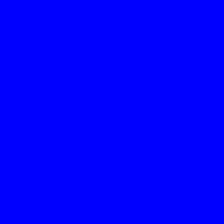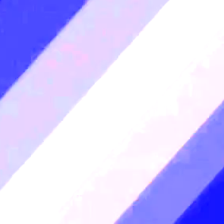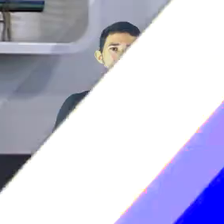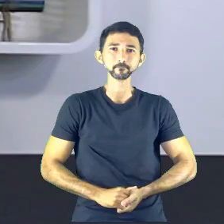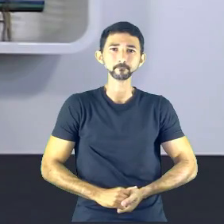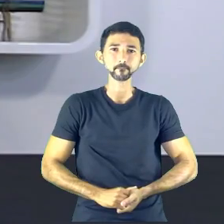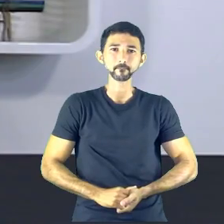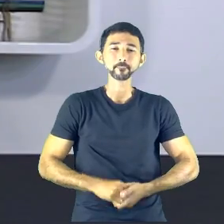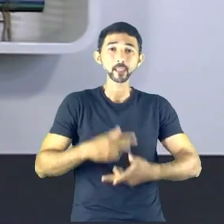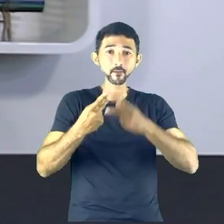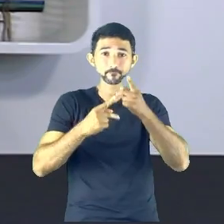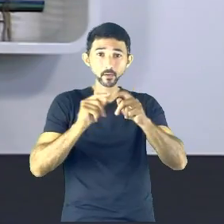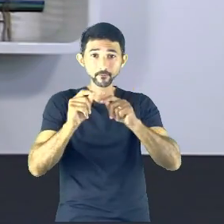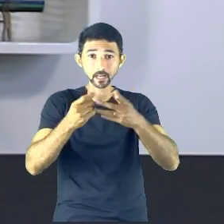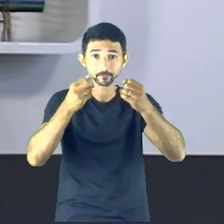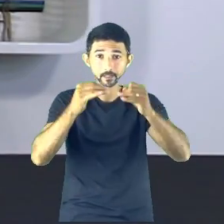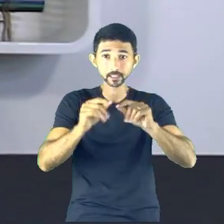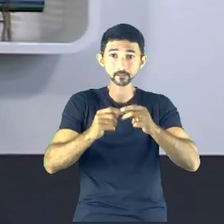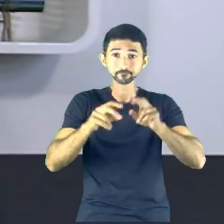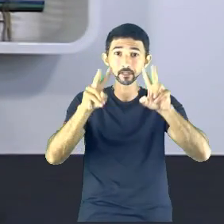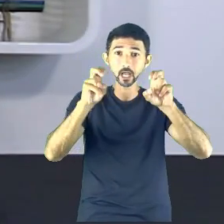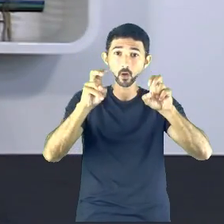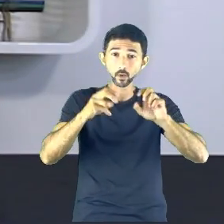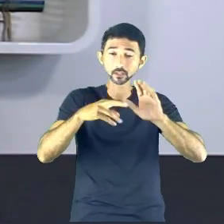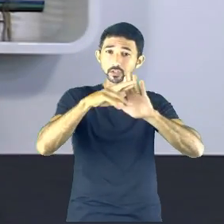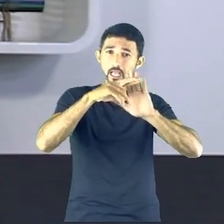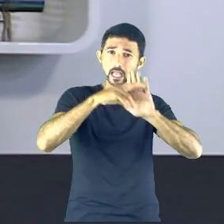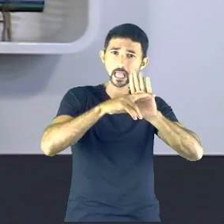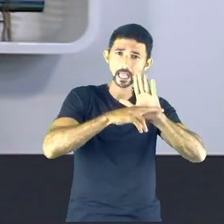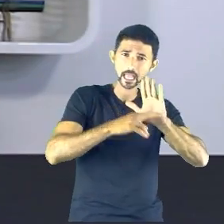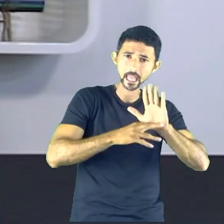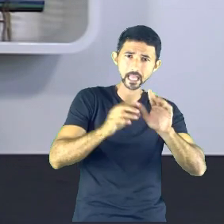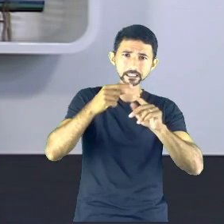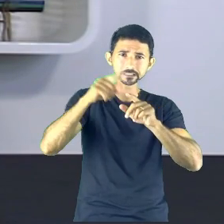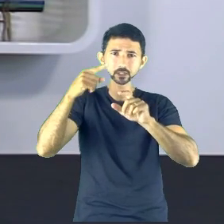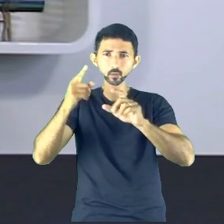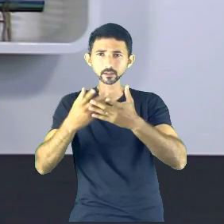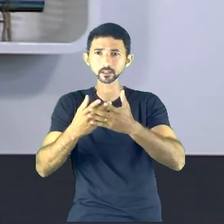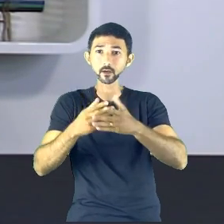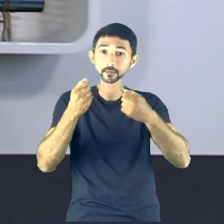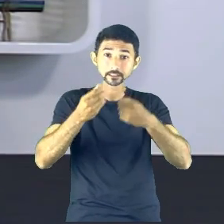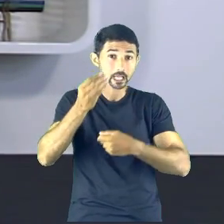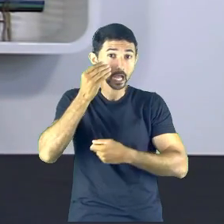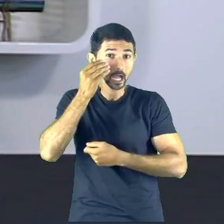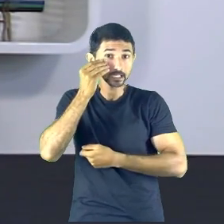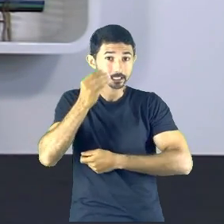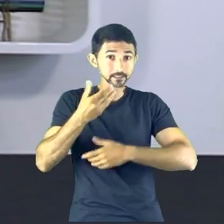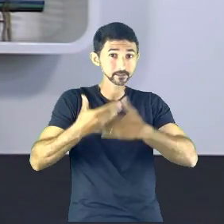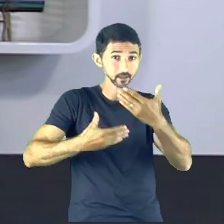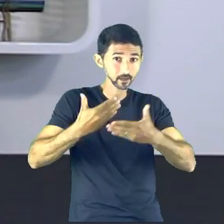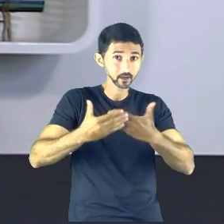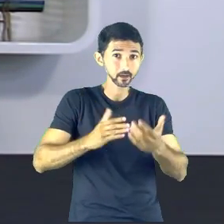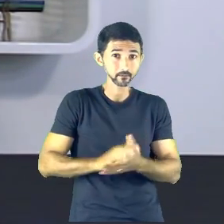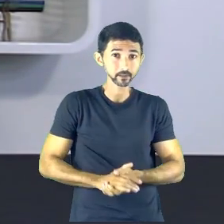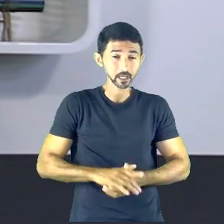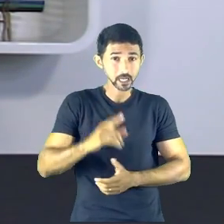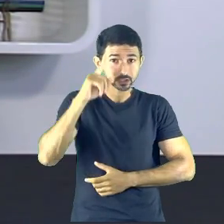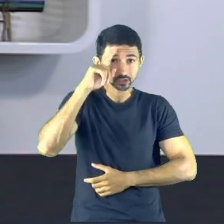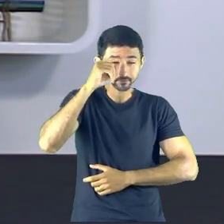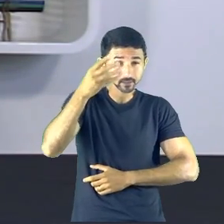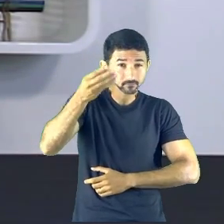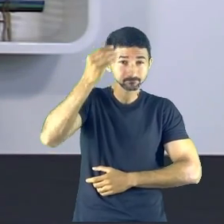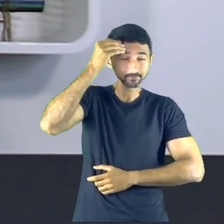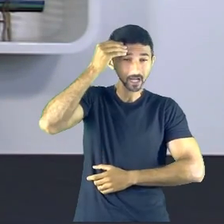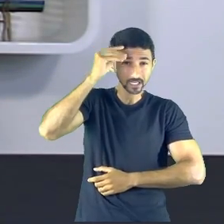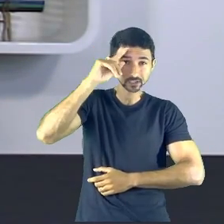comigo. Bom, pessoal, como eu falei para vocês, o assunto regras de acentuação das palavras merece bastante atenção da nossa parte